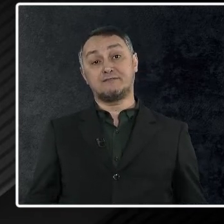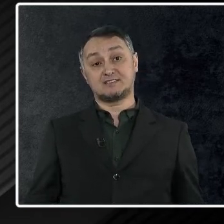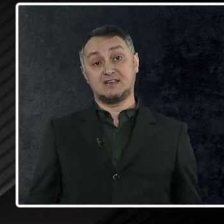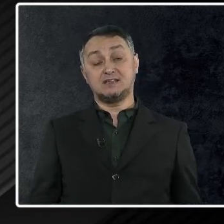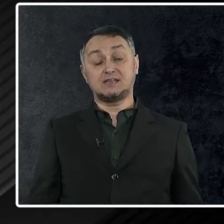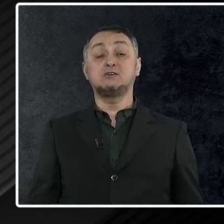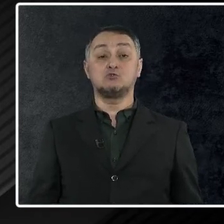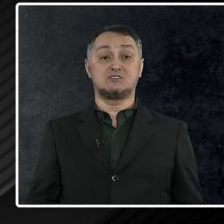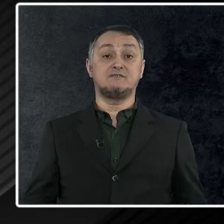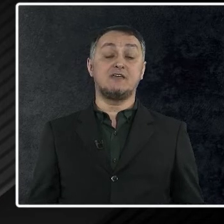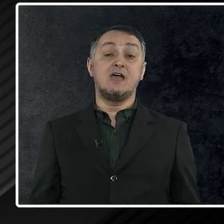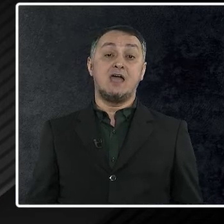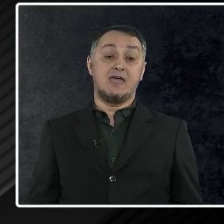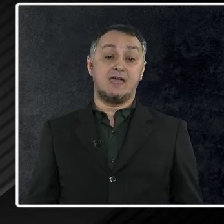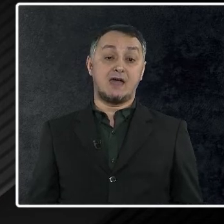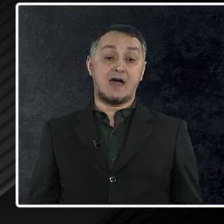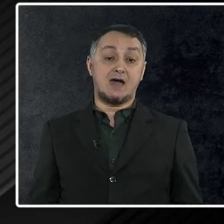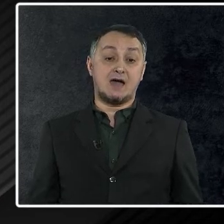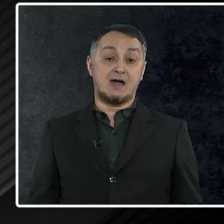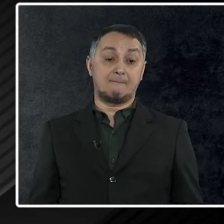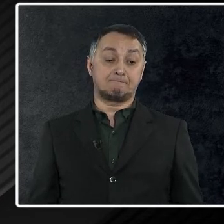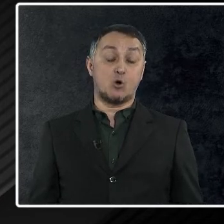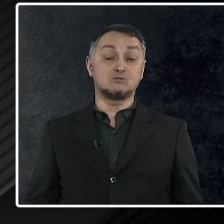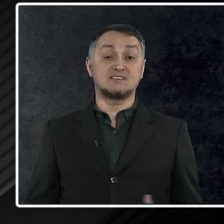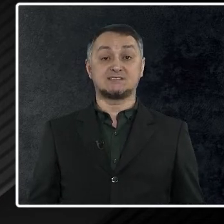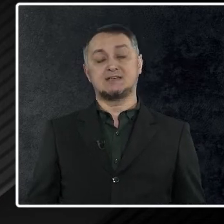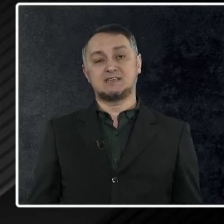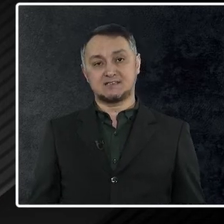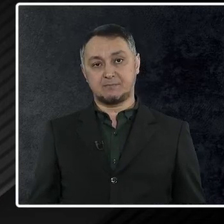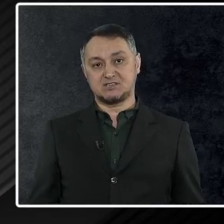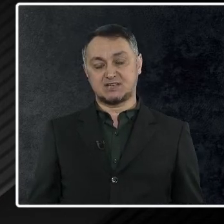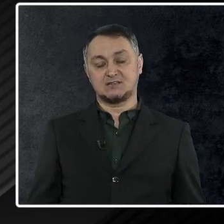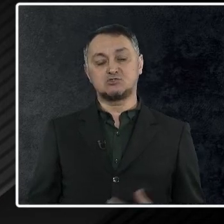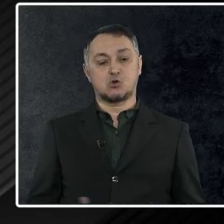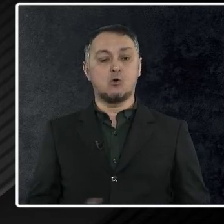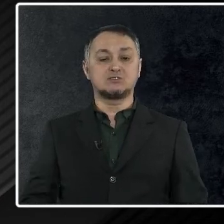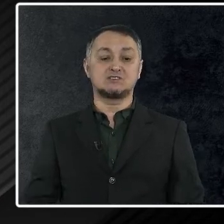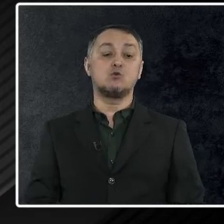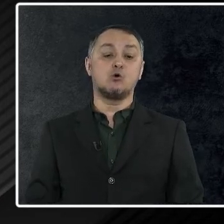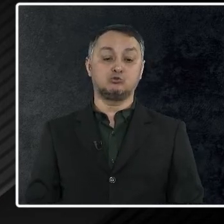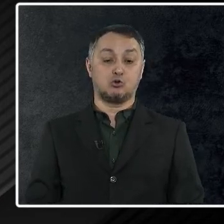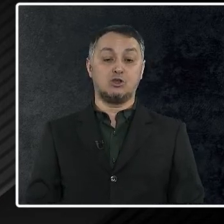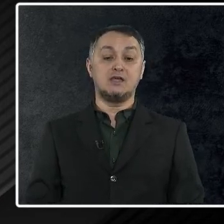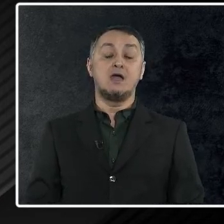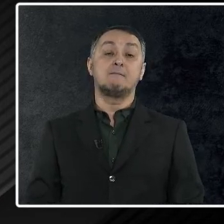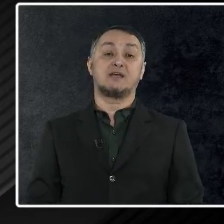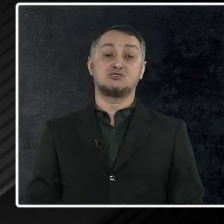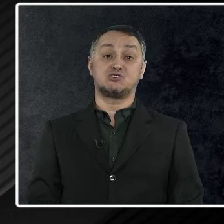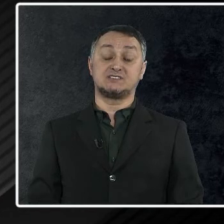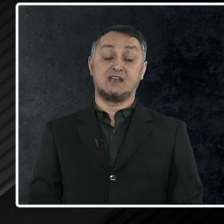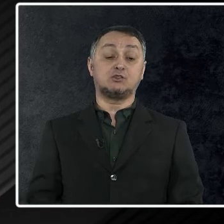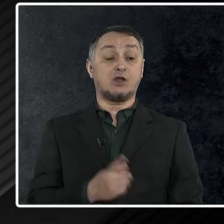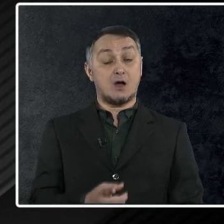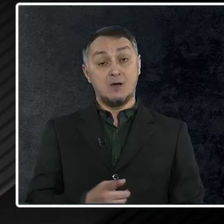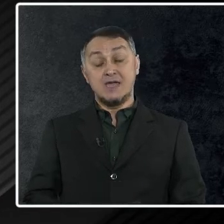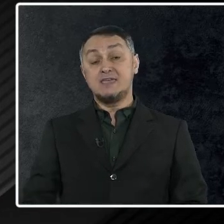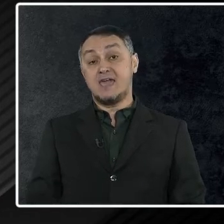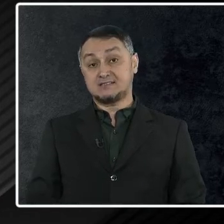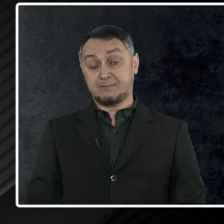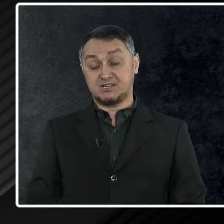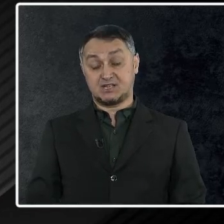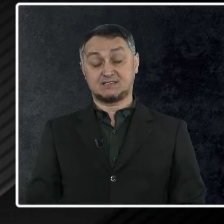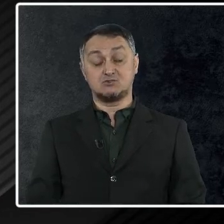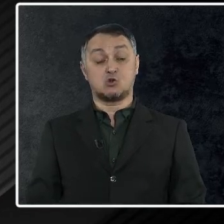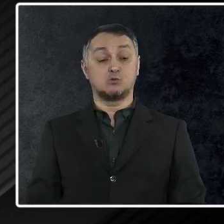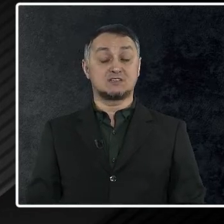o que facilita, inclusive, a consistência dessa prestação de contas e o controle para a Justiça Eleitoral. E